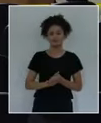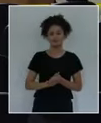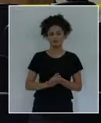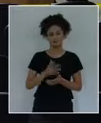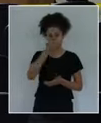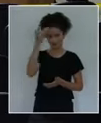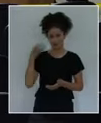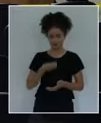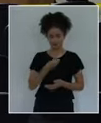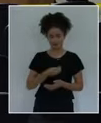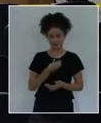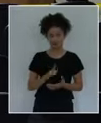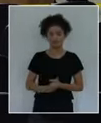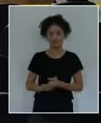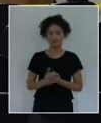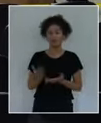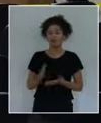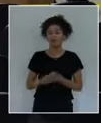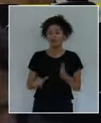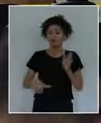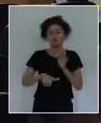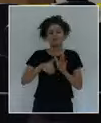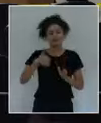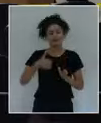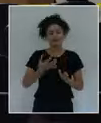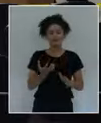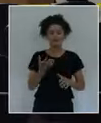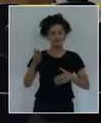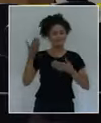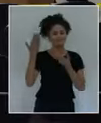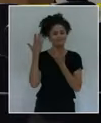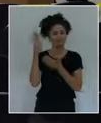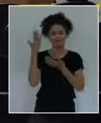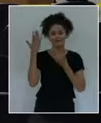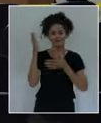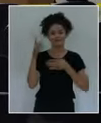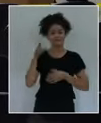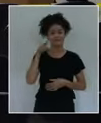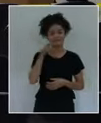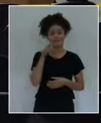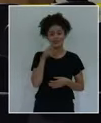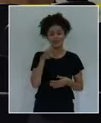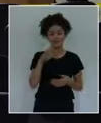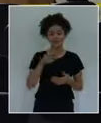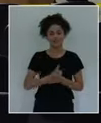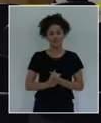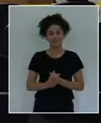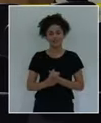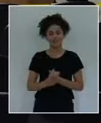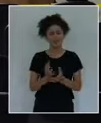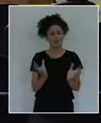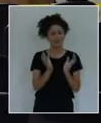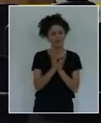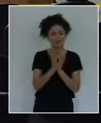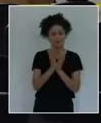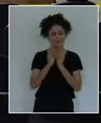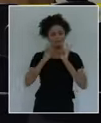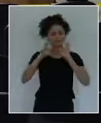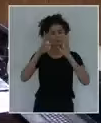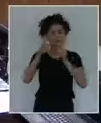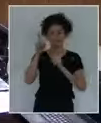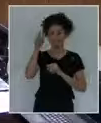Cícero, primeiramente eu gostaria de parabenizar a você e toda a equipe do prefeito Wagner Mal